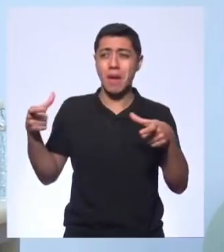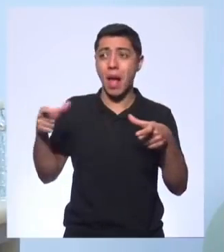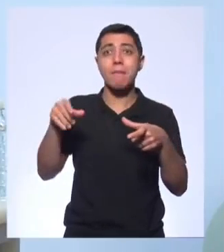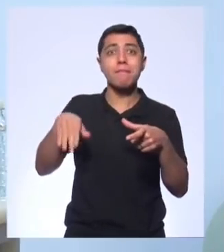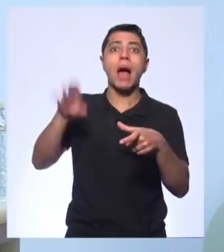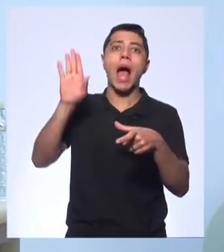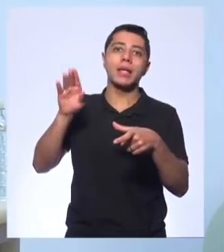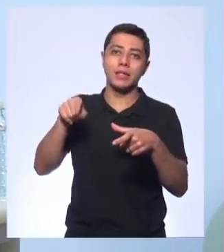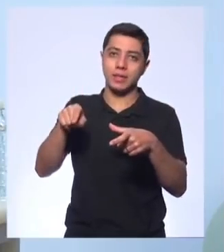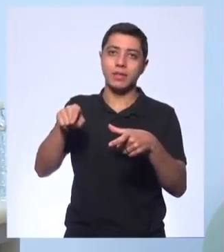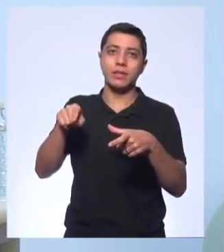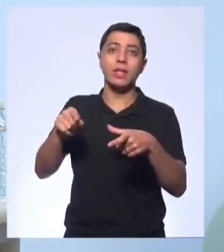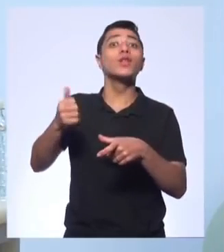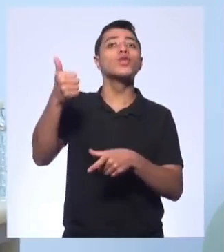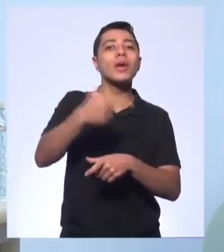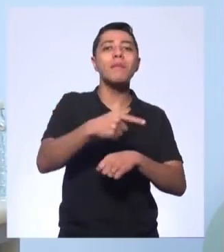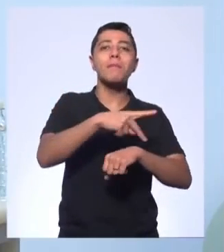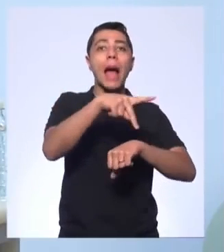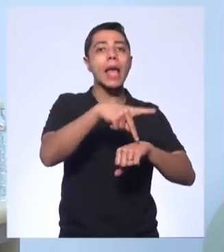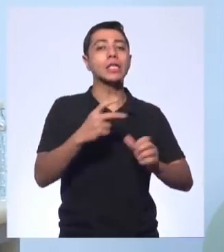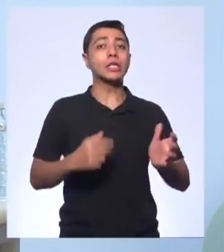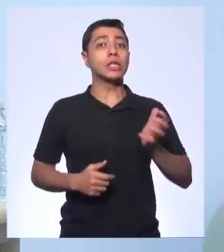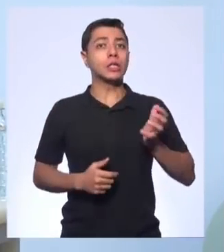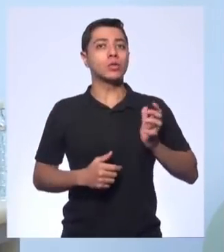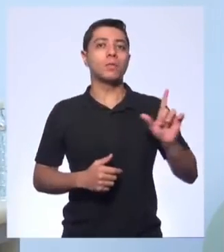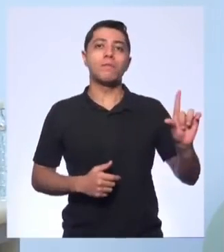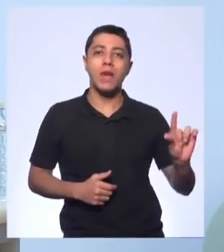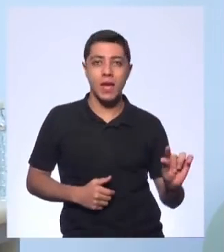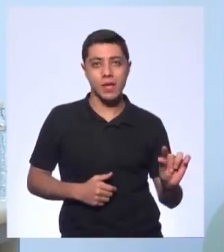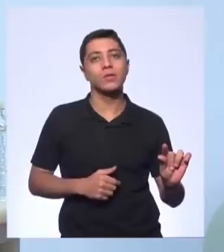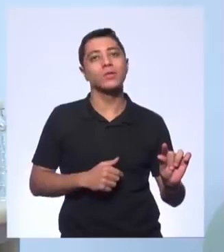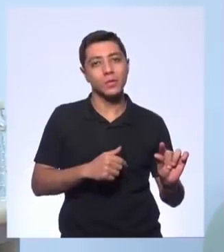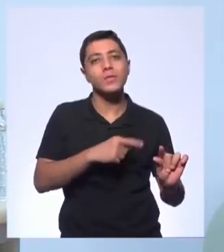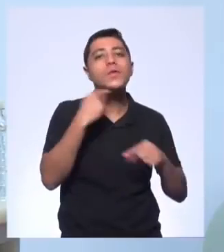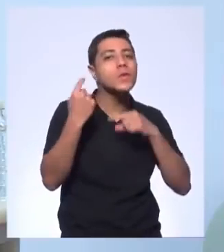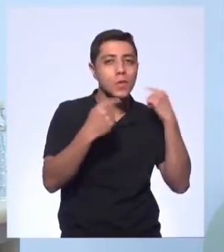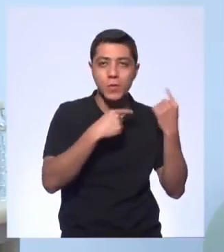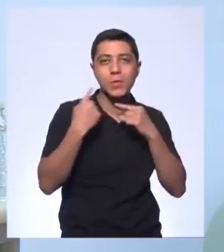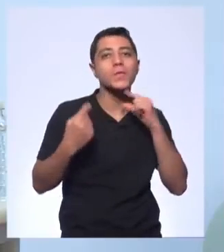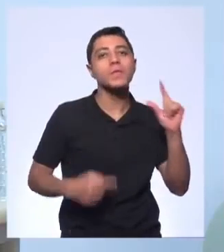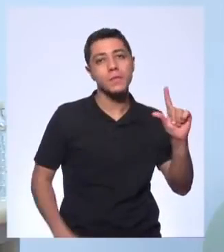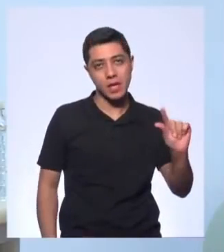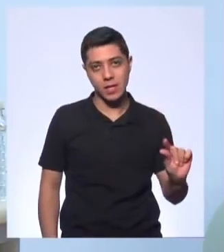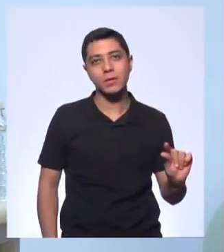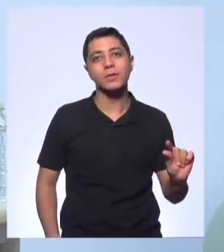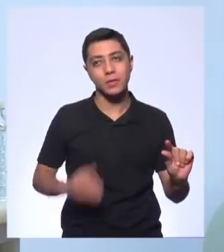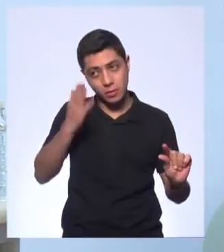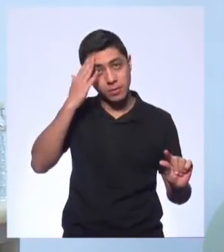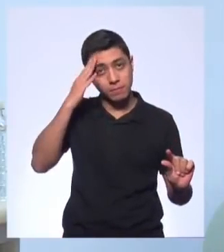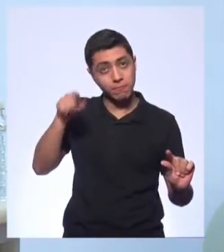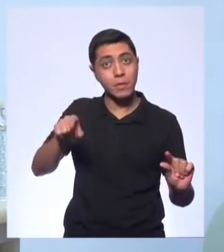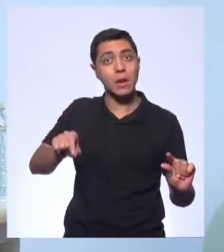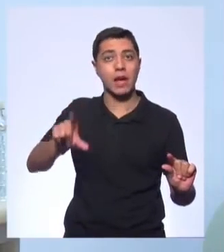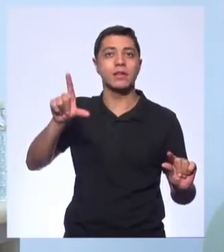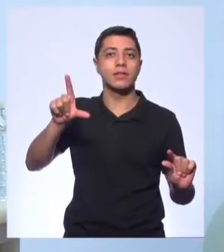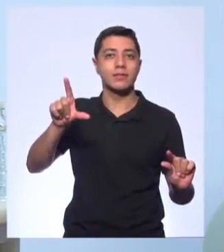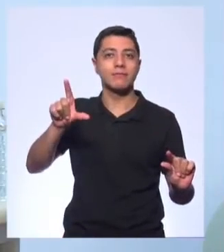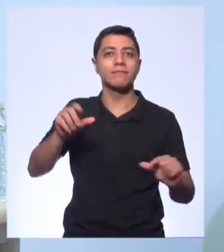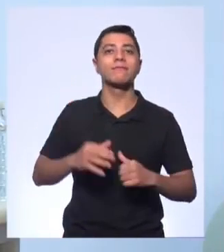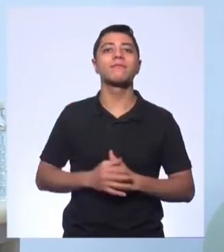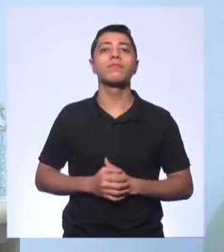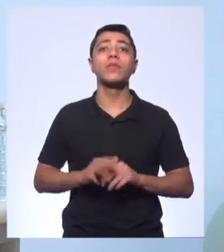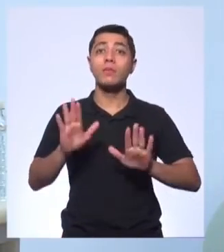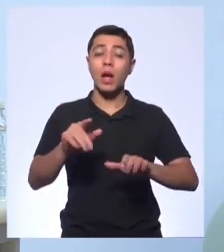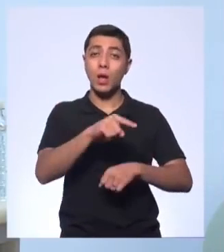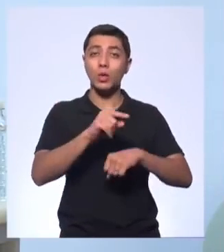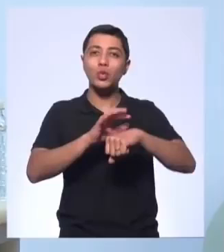que indivíduos de países de primeiro mundo desenvolvidos. Então, aí a gente vai ter mais essas doenças degenerativas